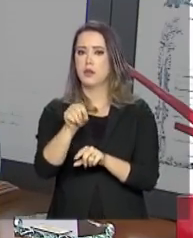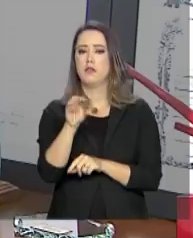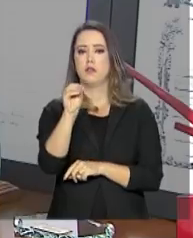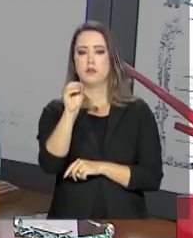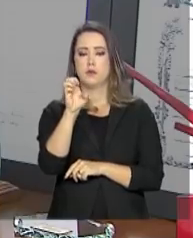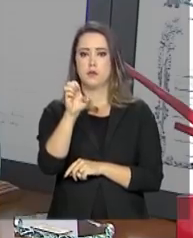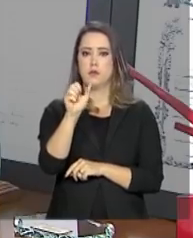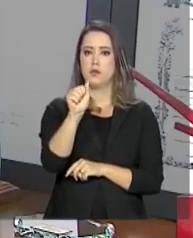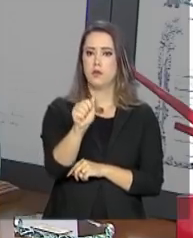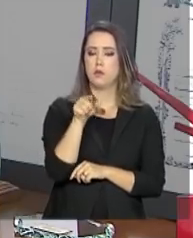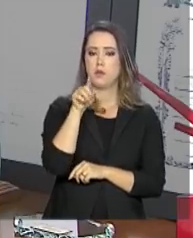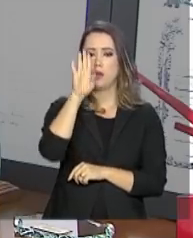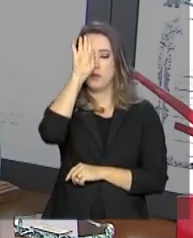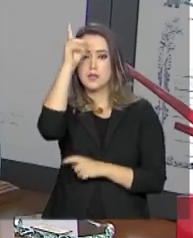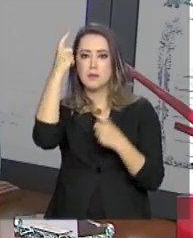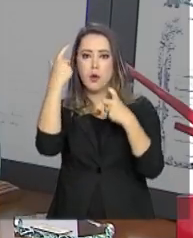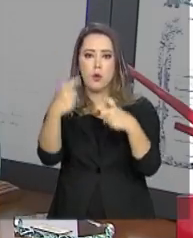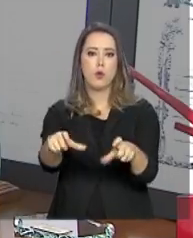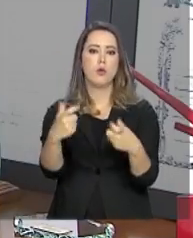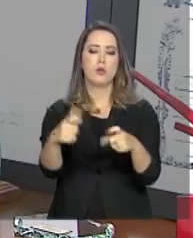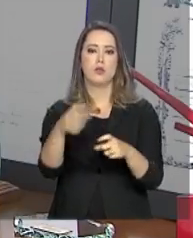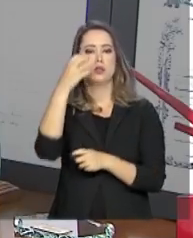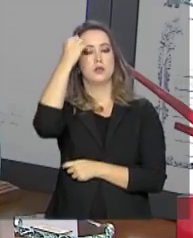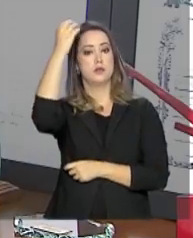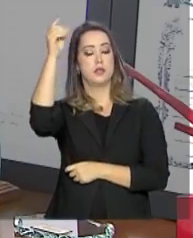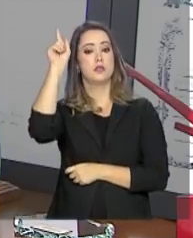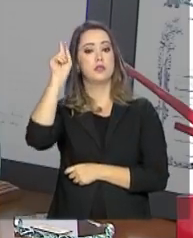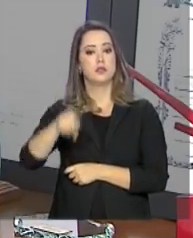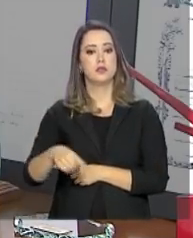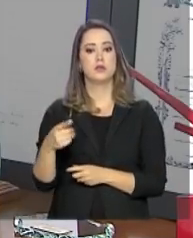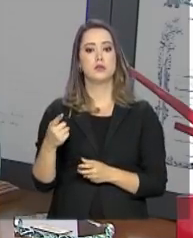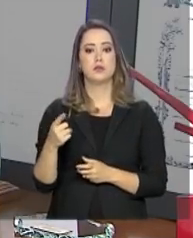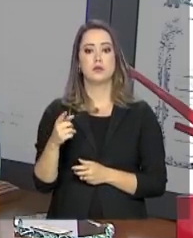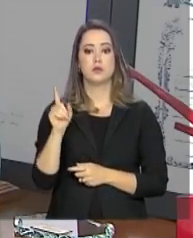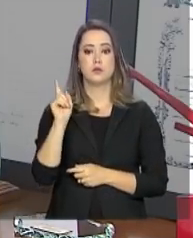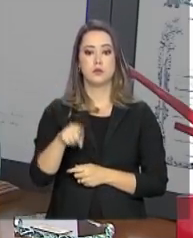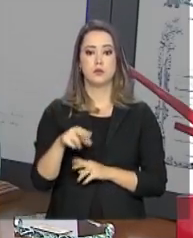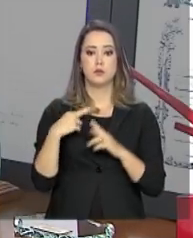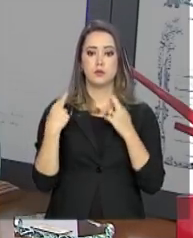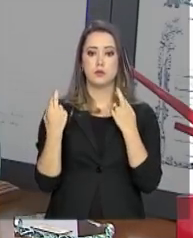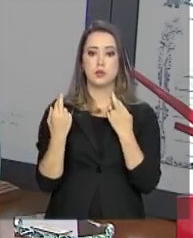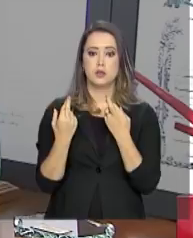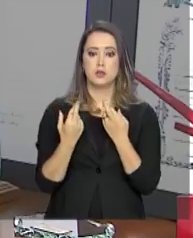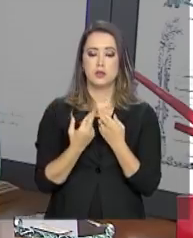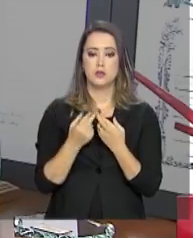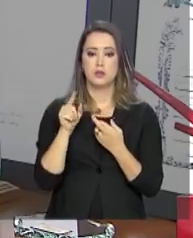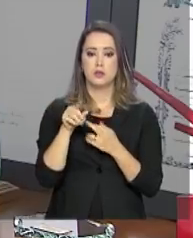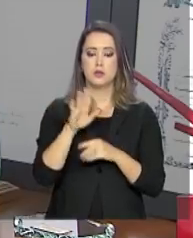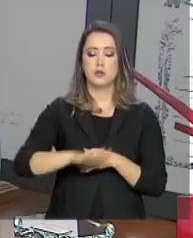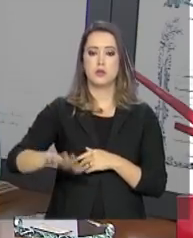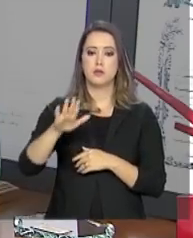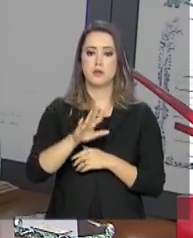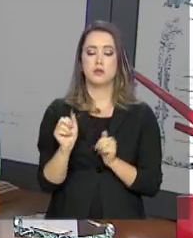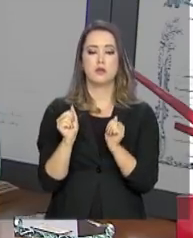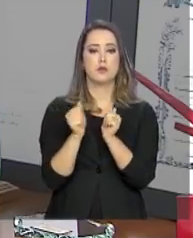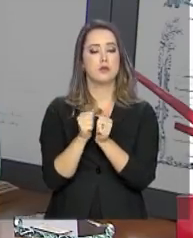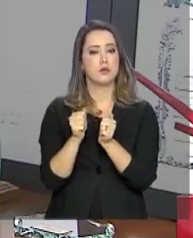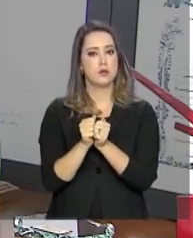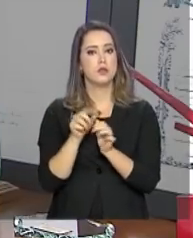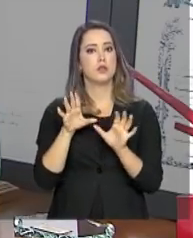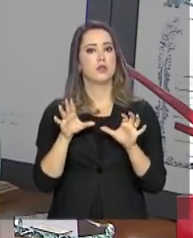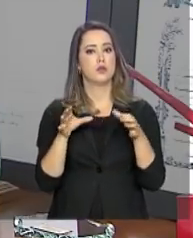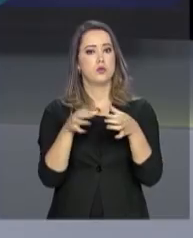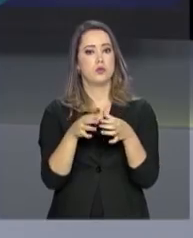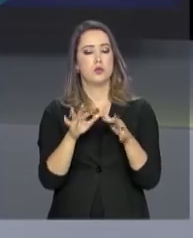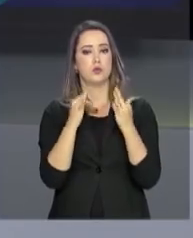e o ponto principal da viagem é justamente a reunião das crianças com a com